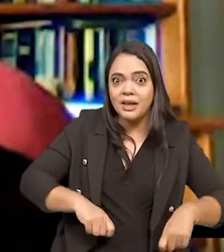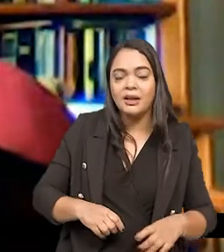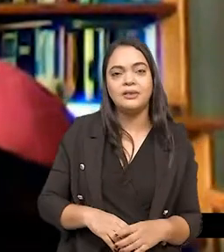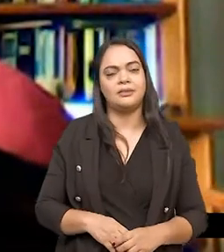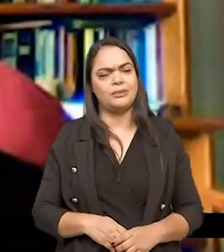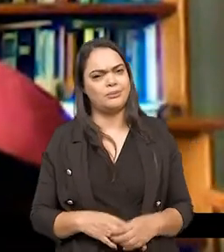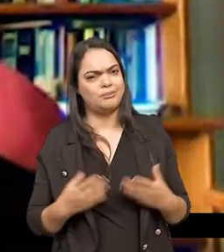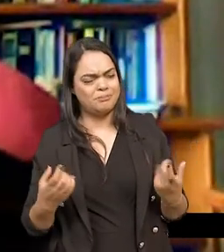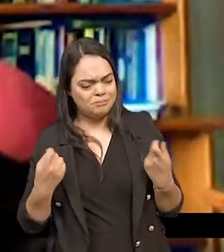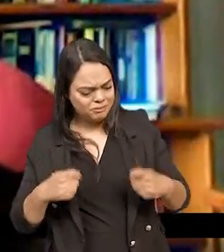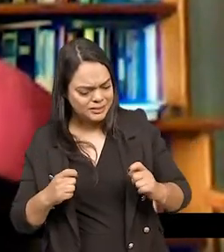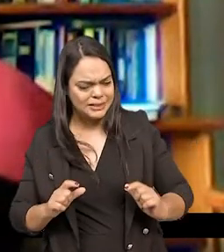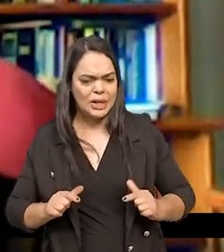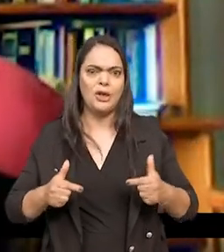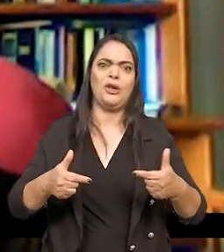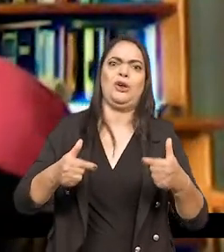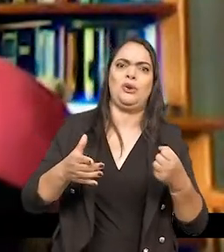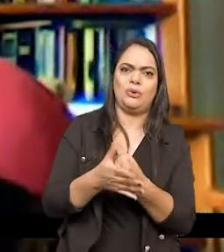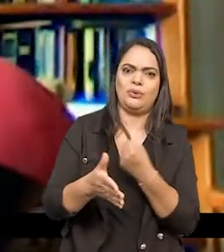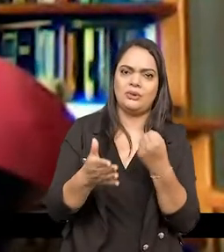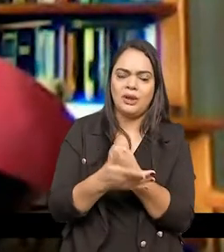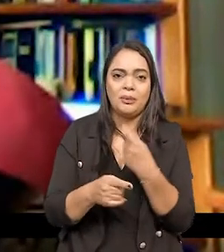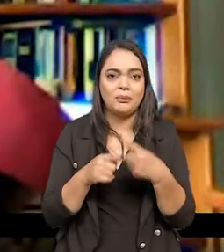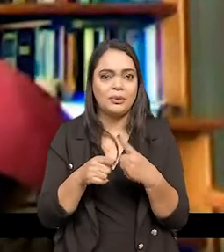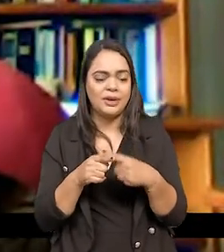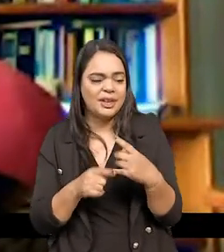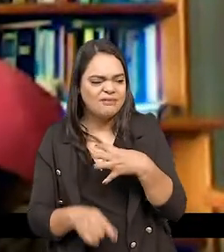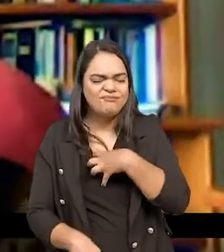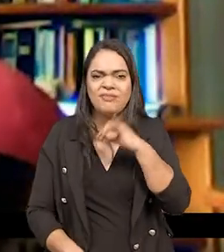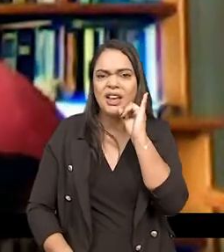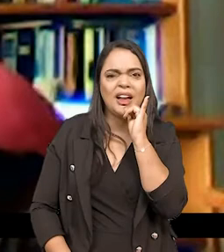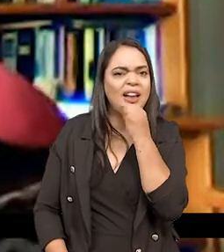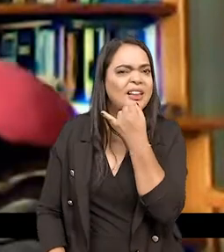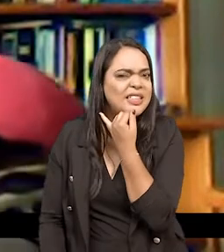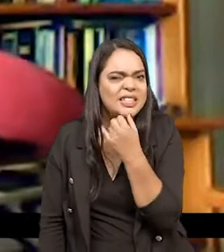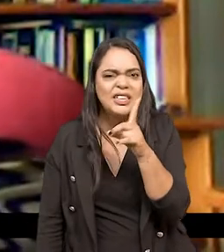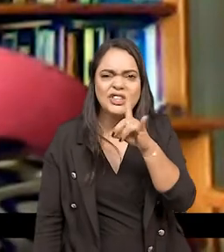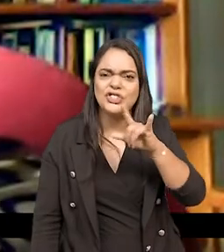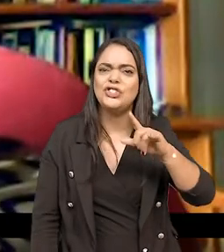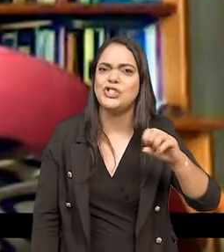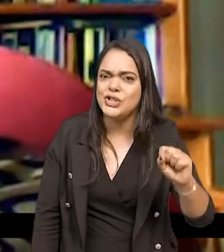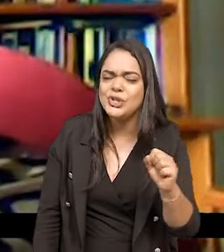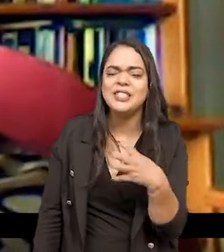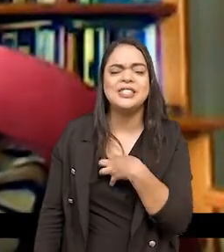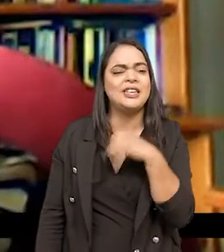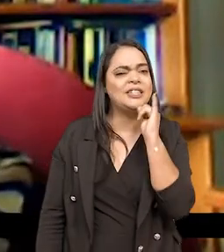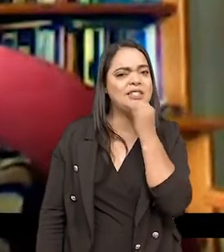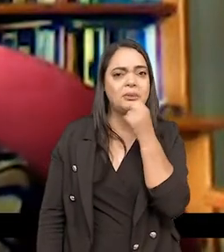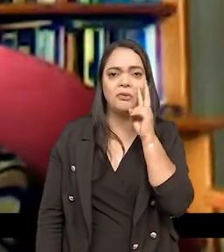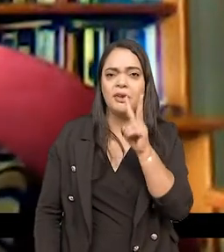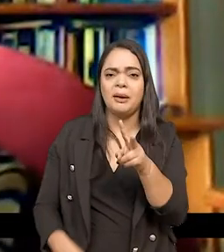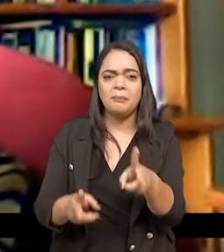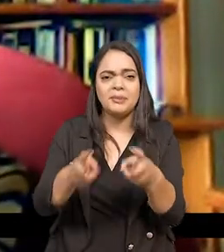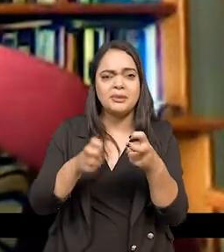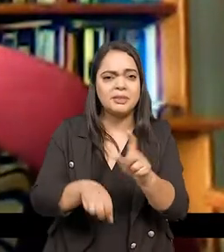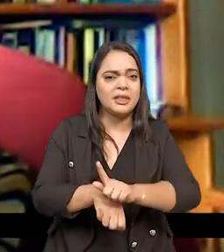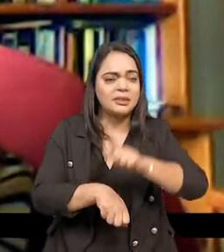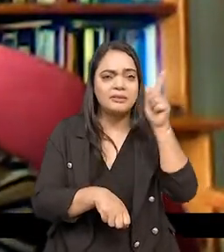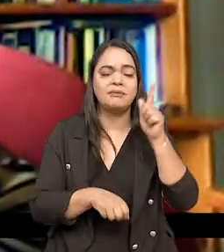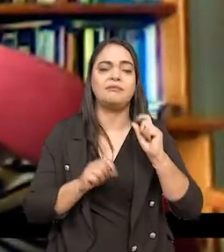acho que a militância... Porque senão dá uma tristeza na gente, Dilza, de tu ver assim que nas graduações